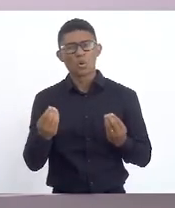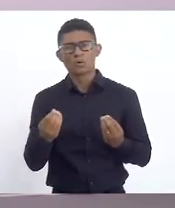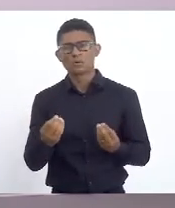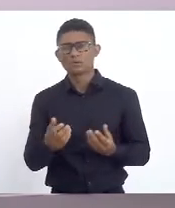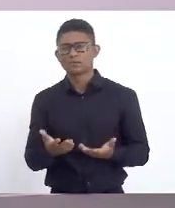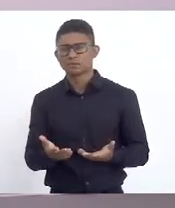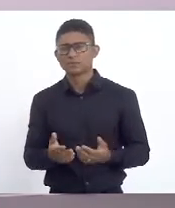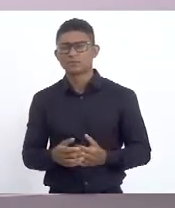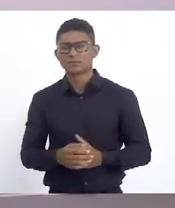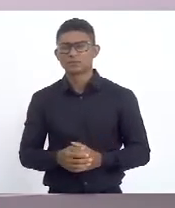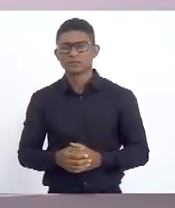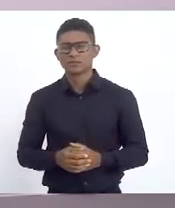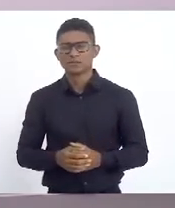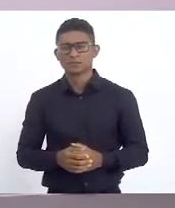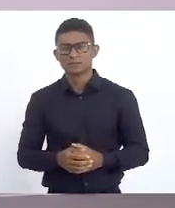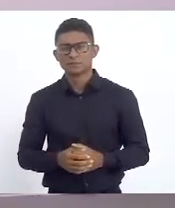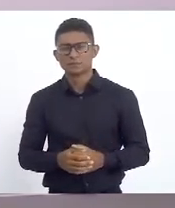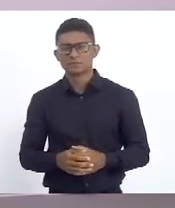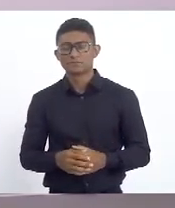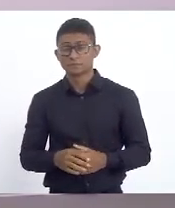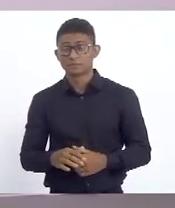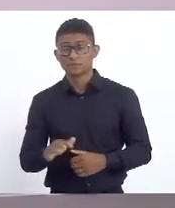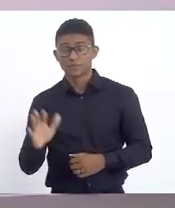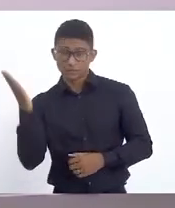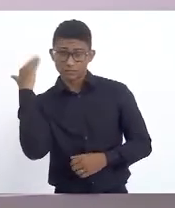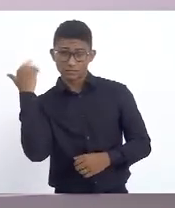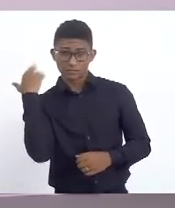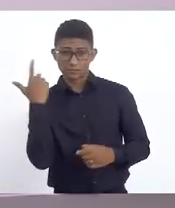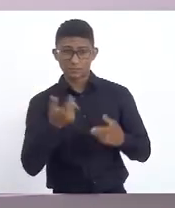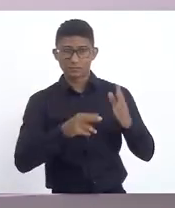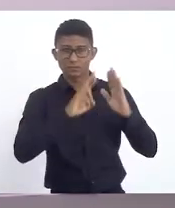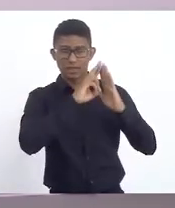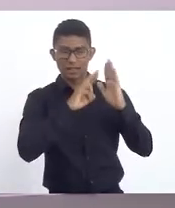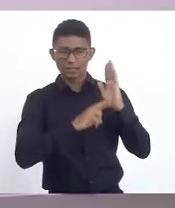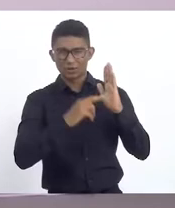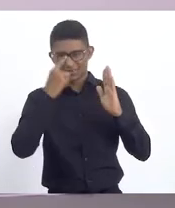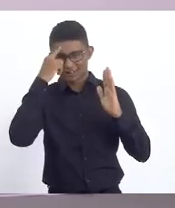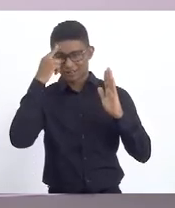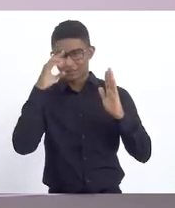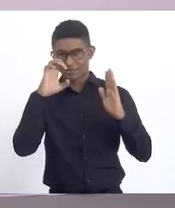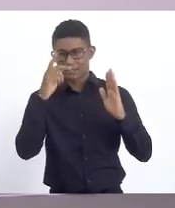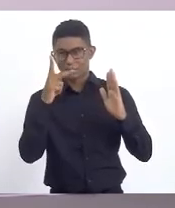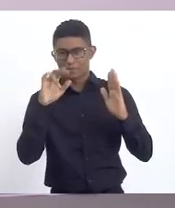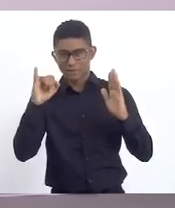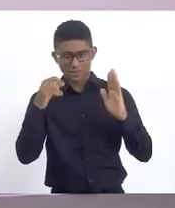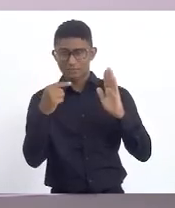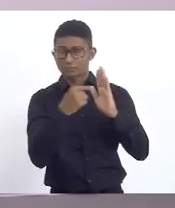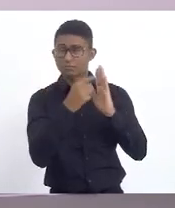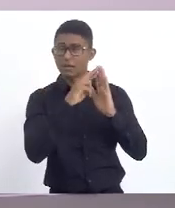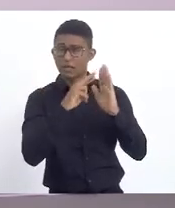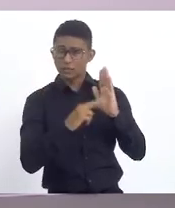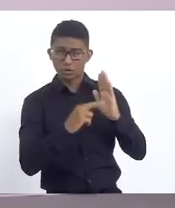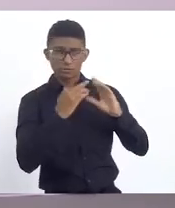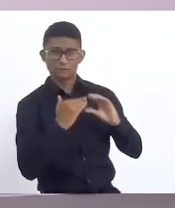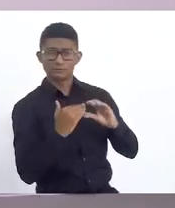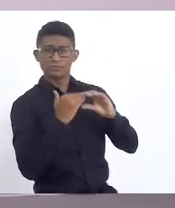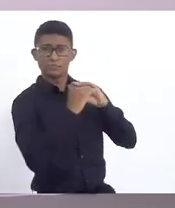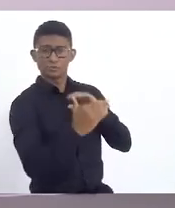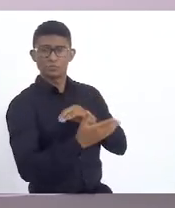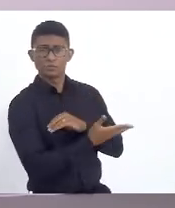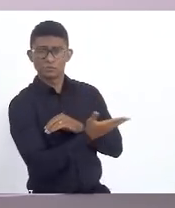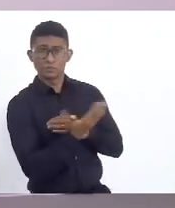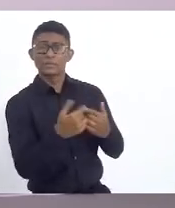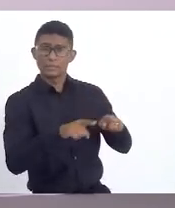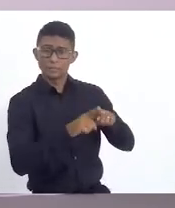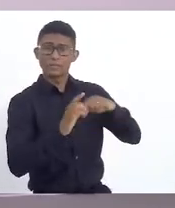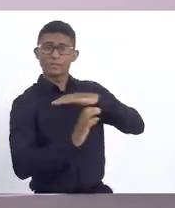do Cid Sam. O relatório da CPI, deputado Luiz Paulo, foi enviado para todos, inclusive